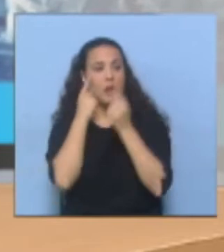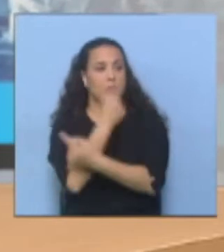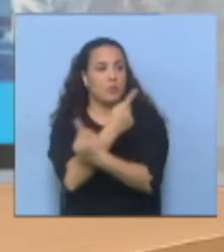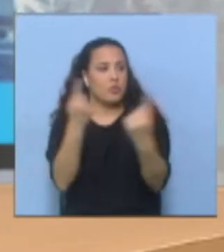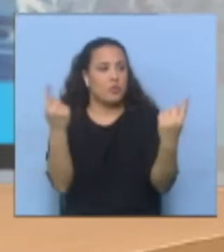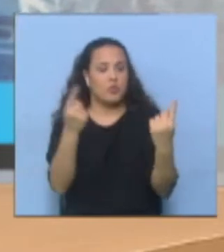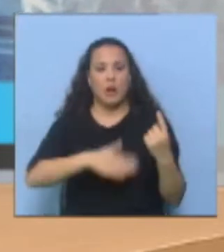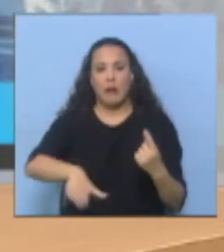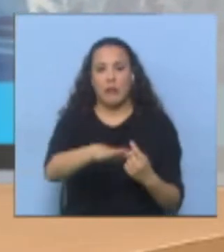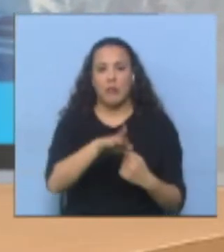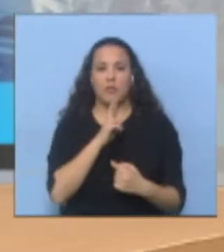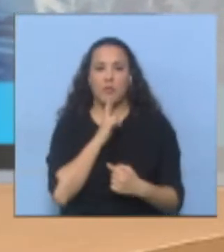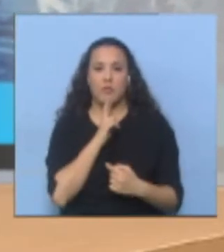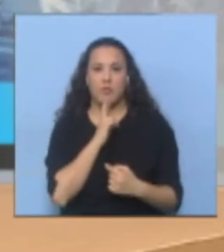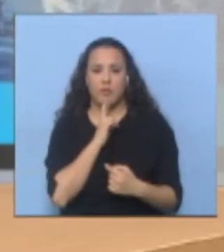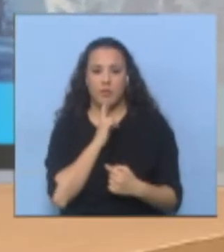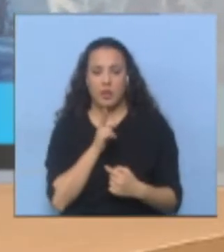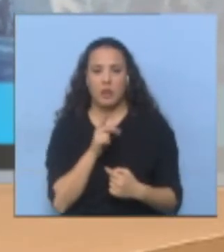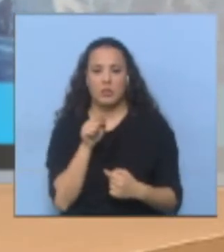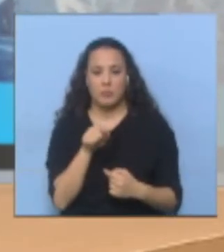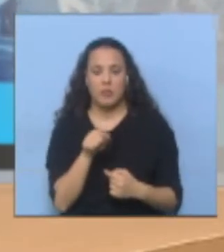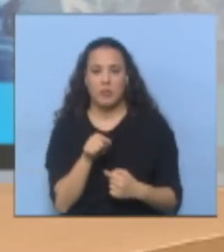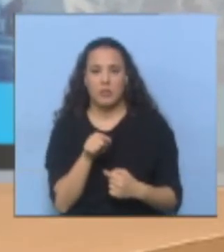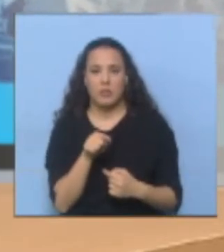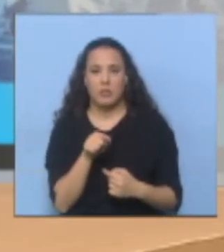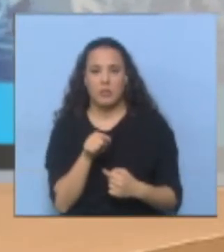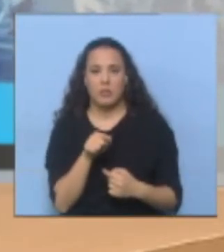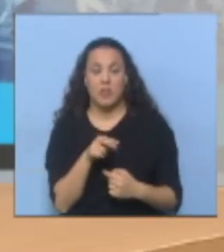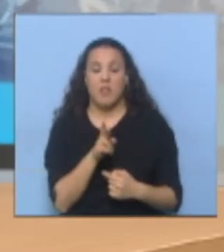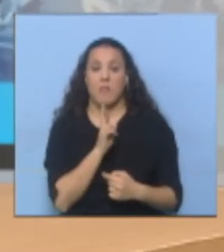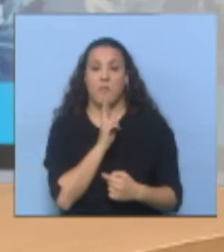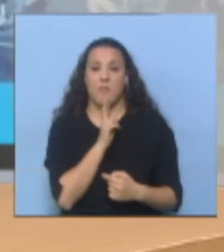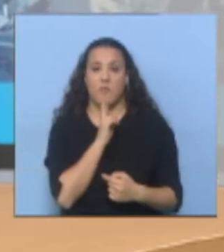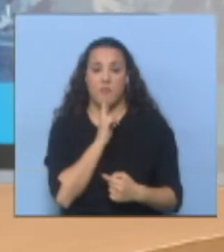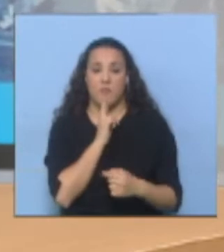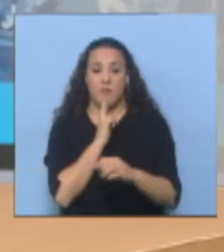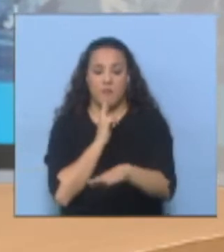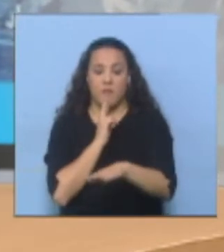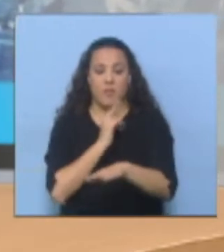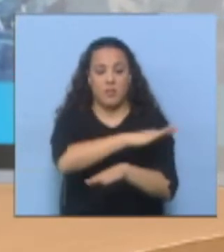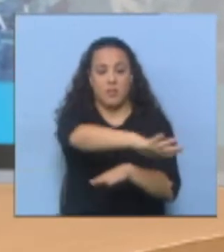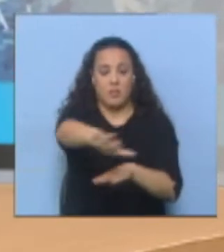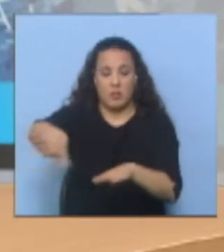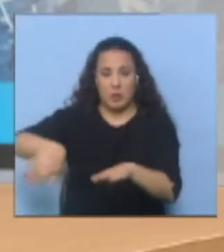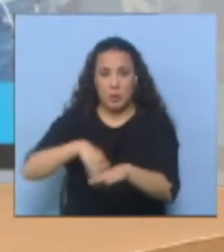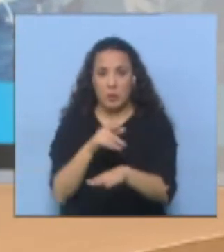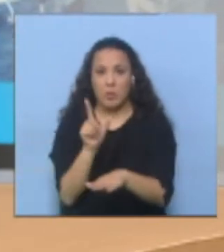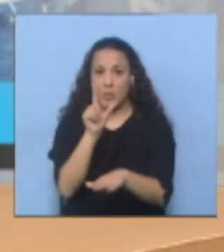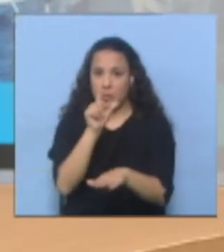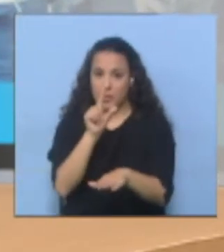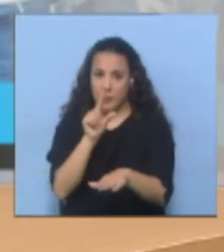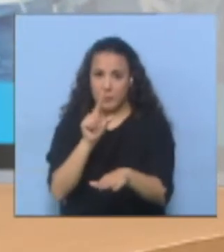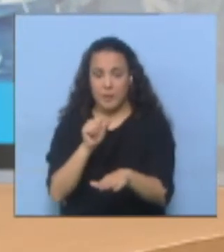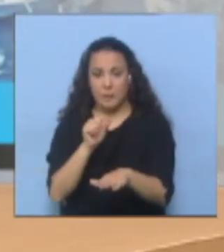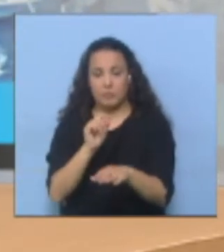São organizados pré-tours em Fátima e na região envolvente. São organizados